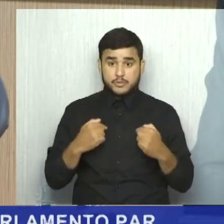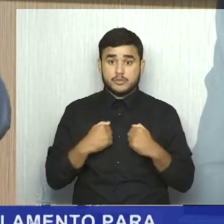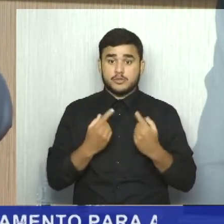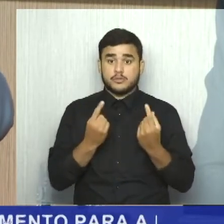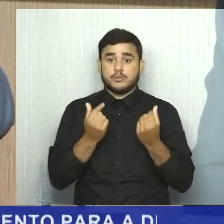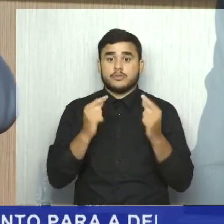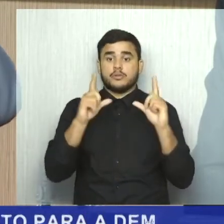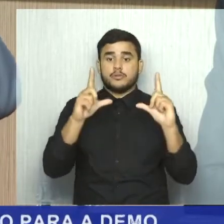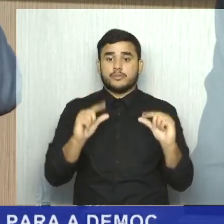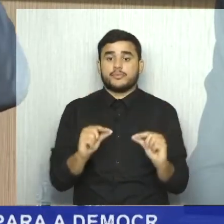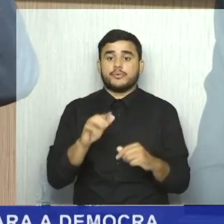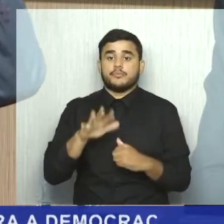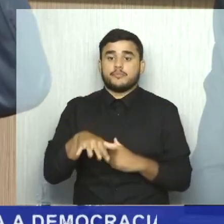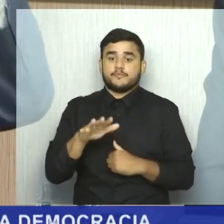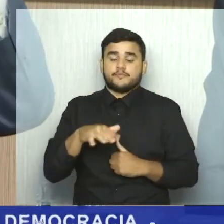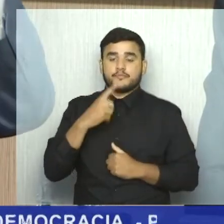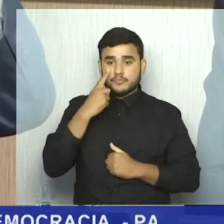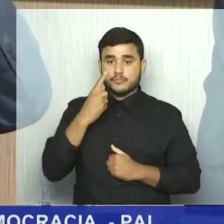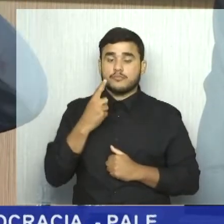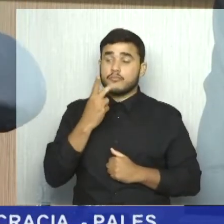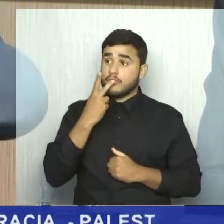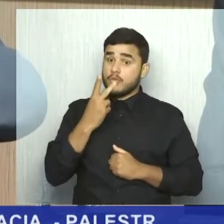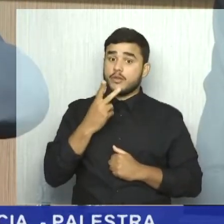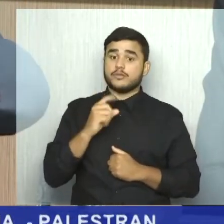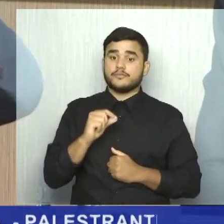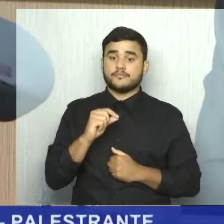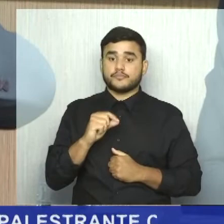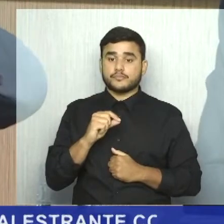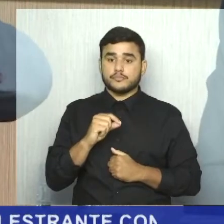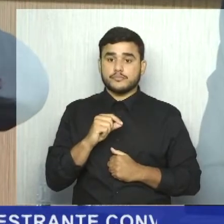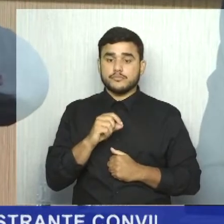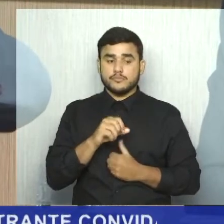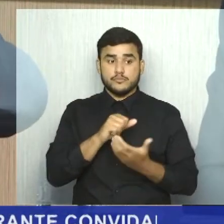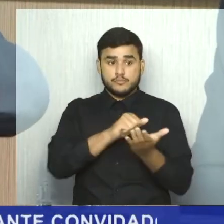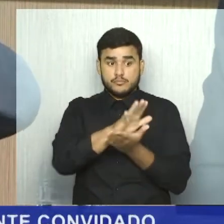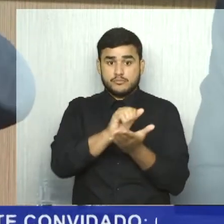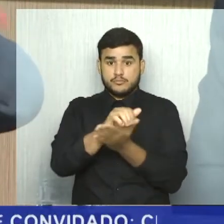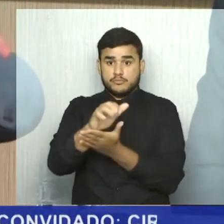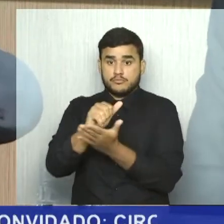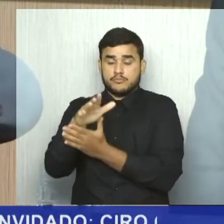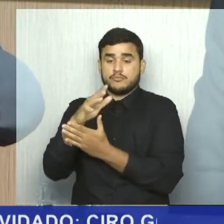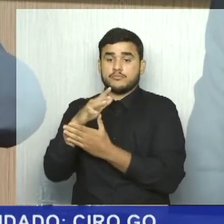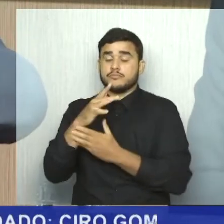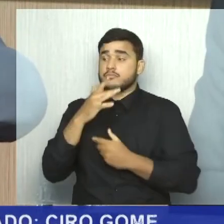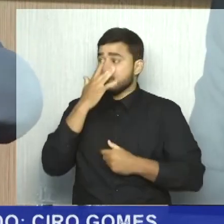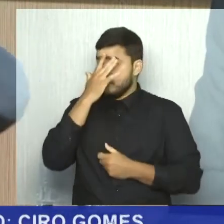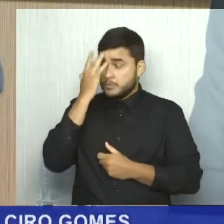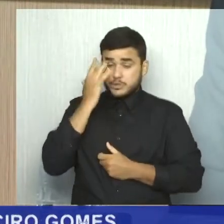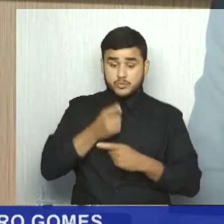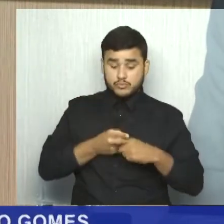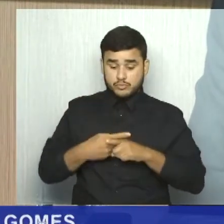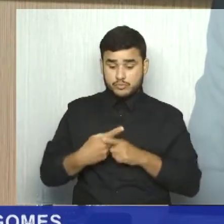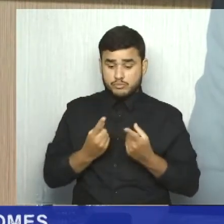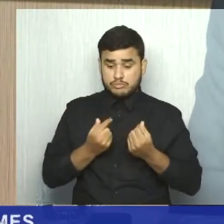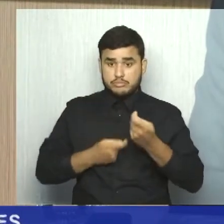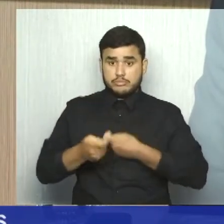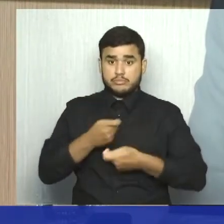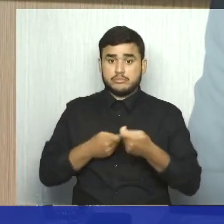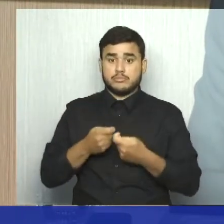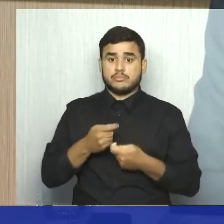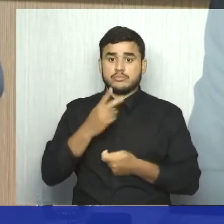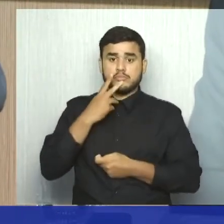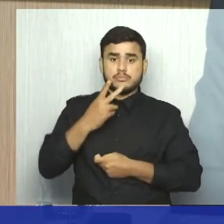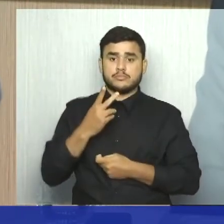barato, e eu vou, teoricamente, se eu reduzir metade dos custos de trabalho do ônibus, eu, teoricamente, não vou estressar a